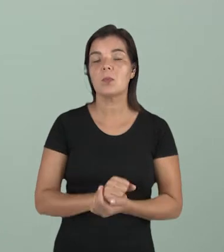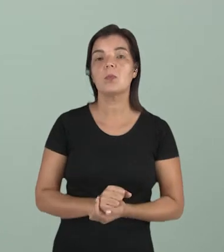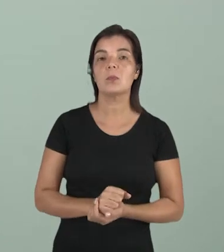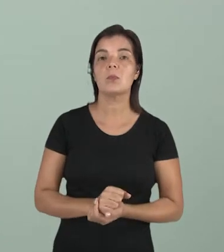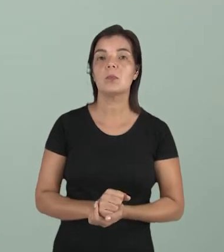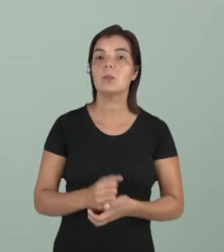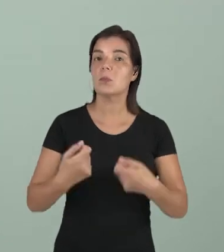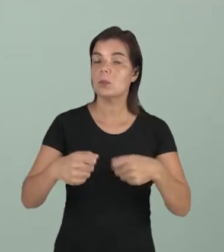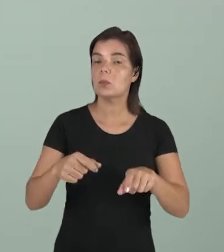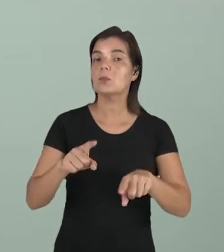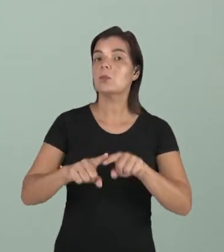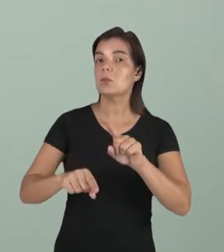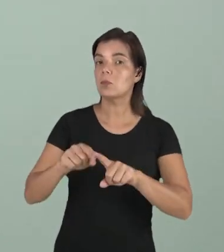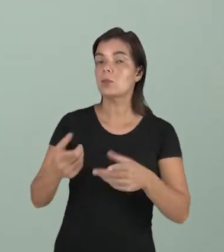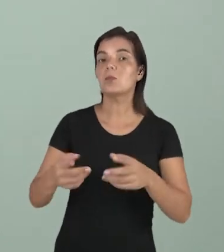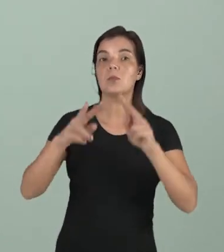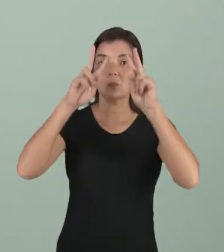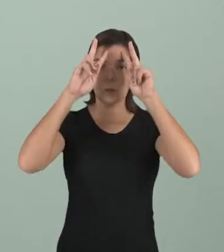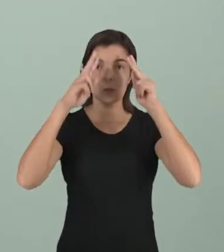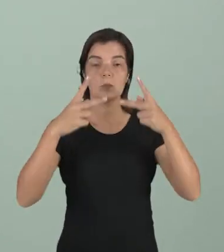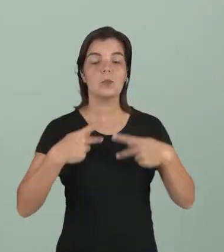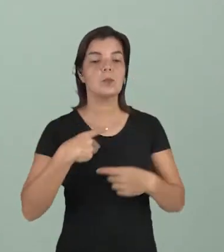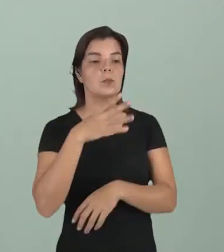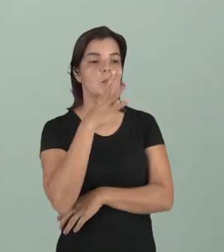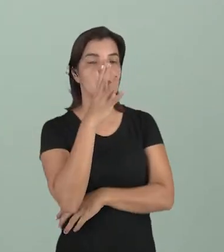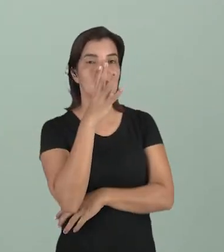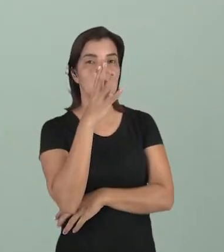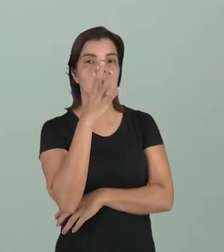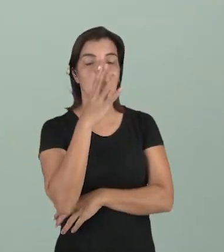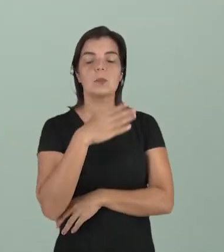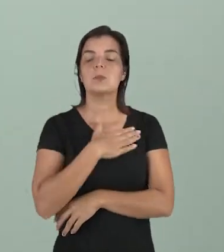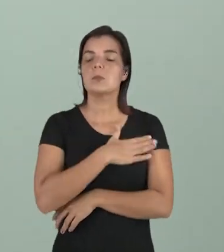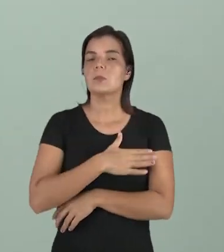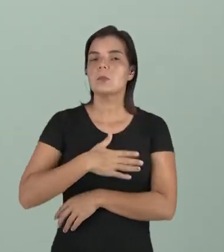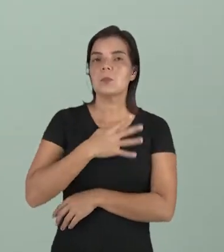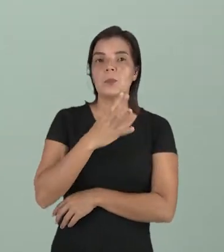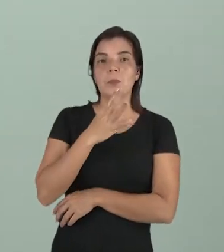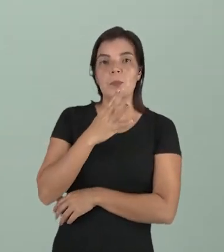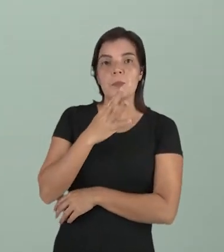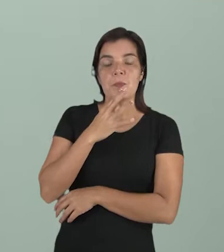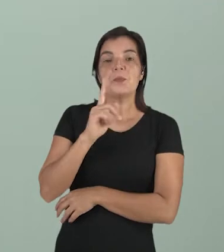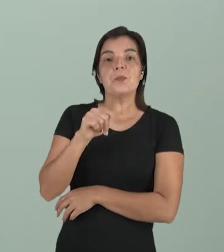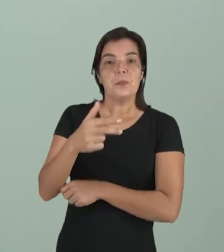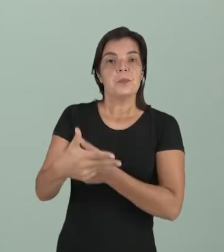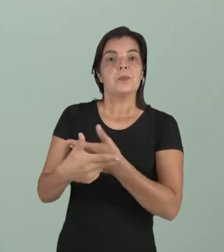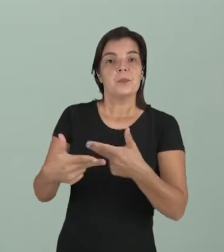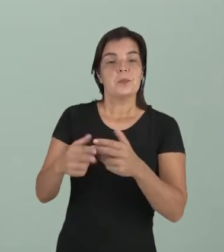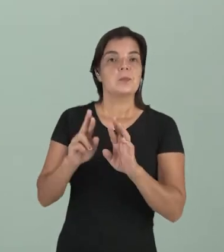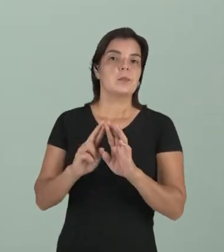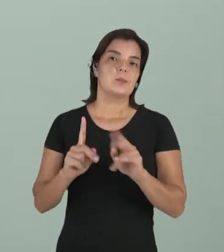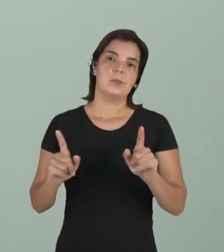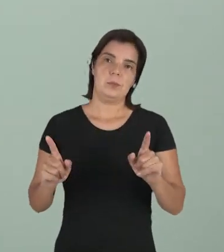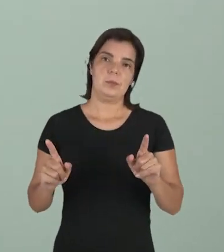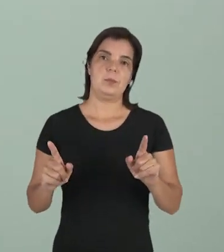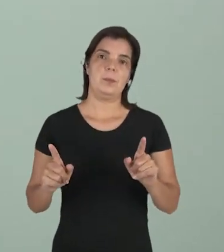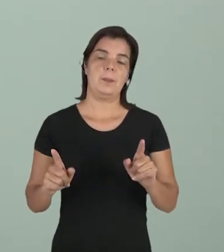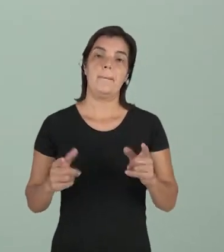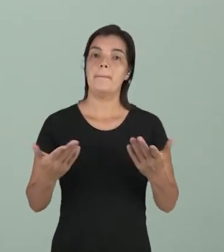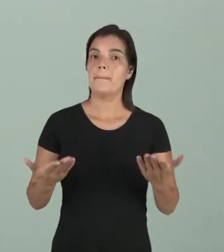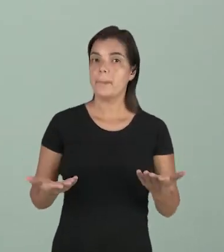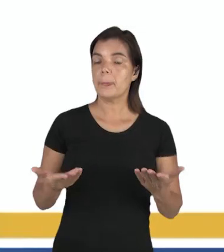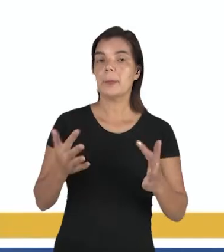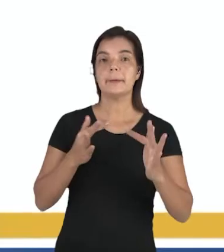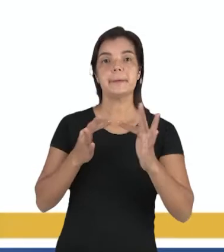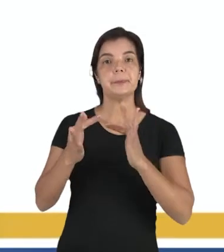pelas necessidades materiais, o ser humano contempla. Ele tem prazer em conhecer isso, é um dos elementos diferenciais. Então,